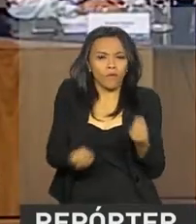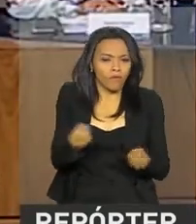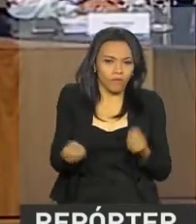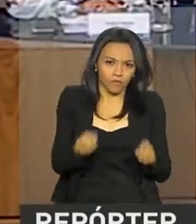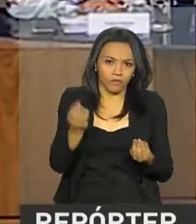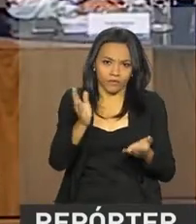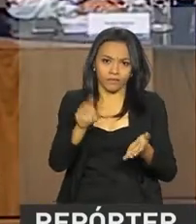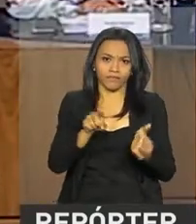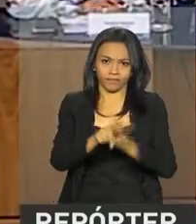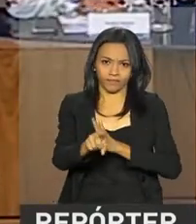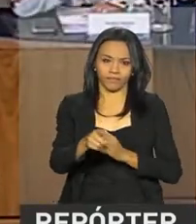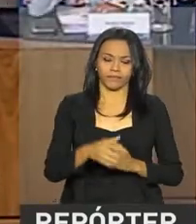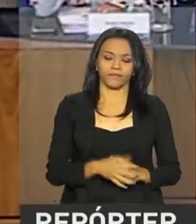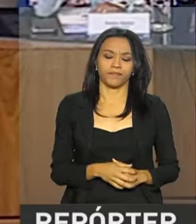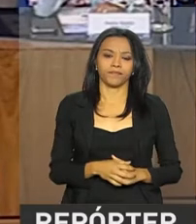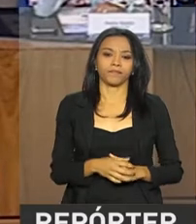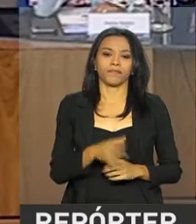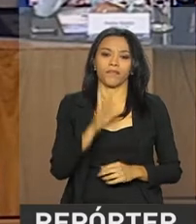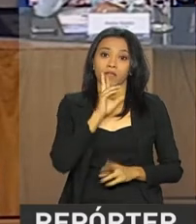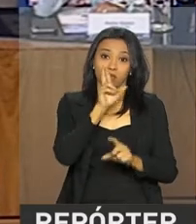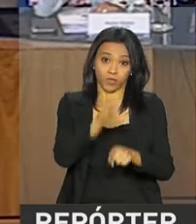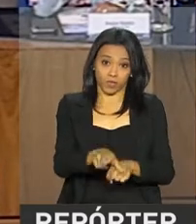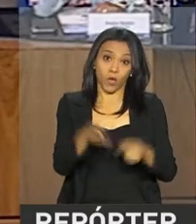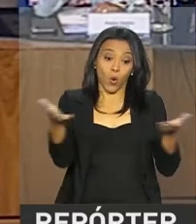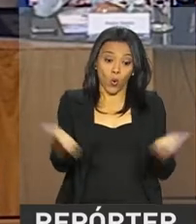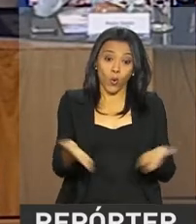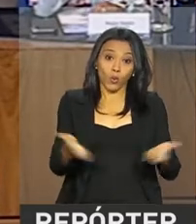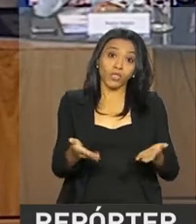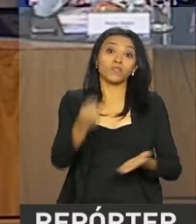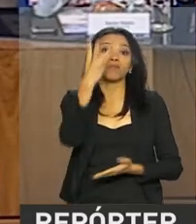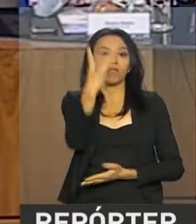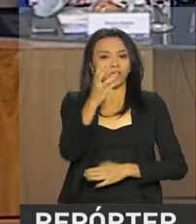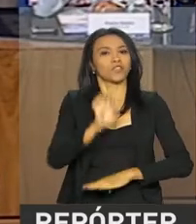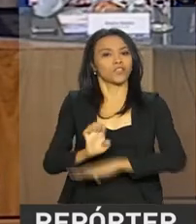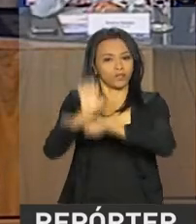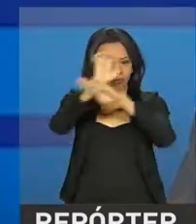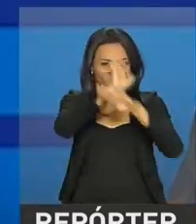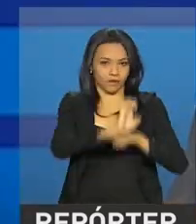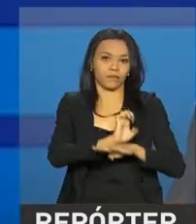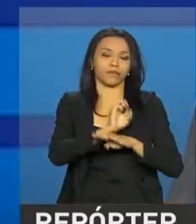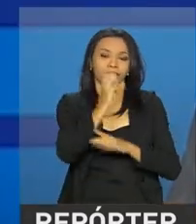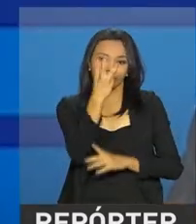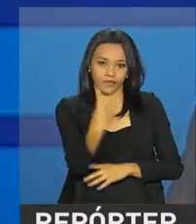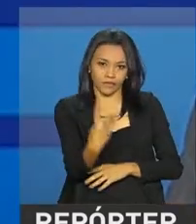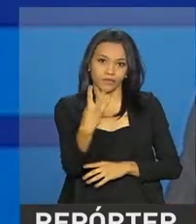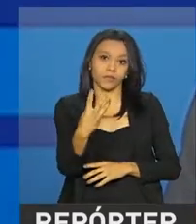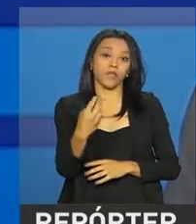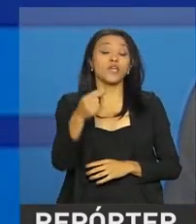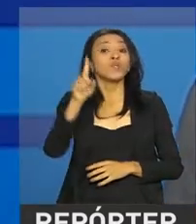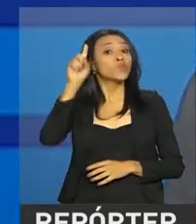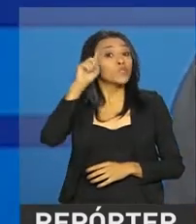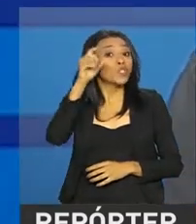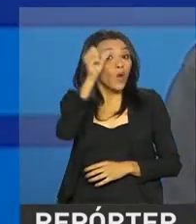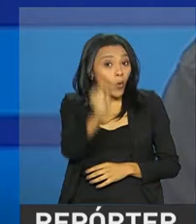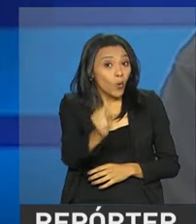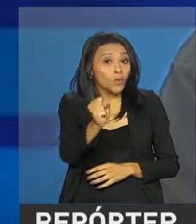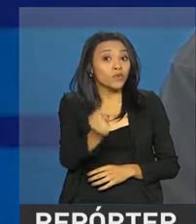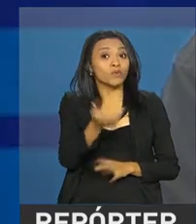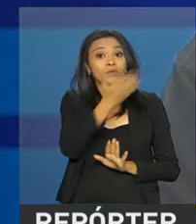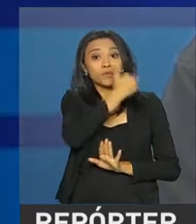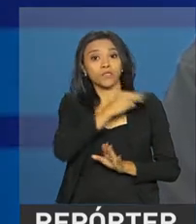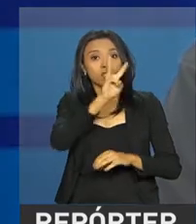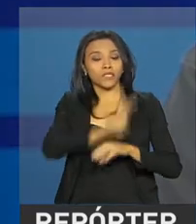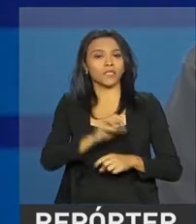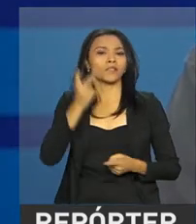vou responder, né? Bom, primeiro, a de hoje são três estados, tá? A de hoje é três estados. A do dia 8, que foram três estados,